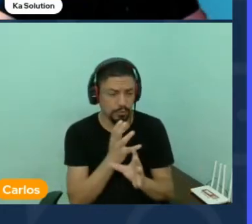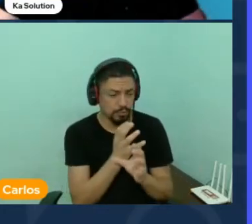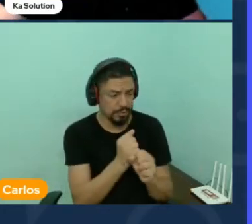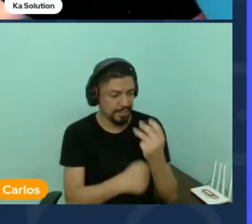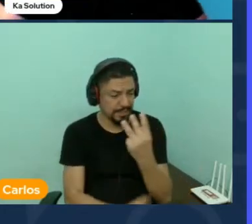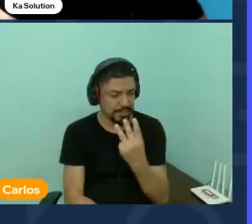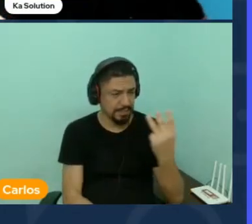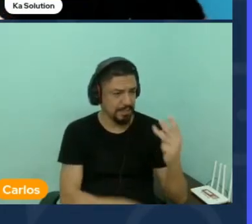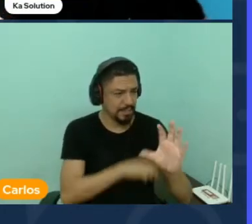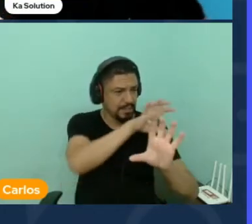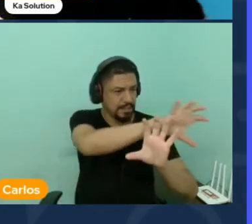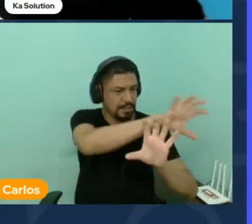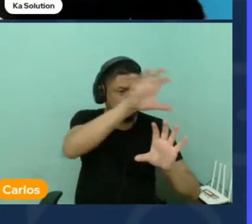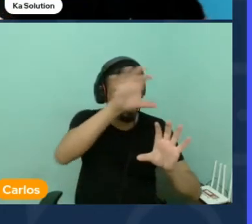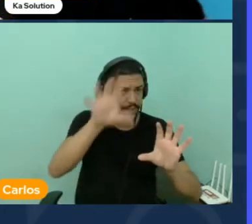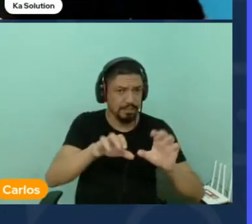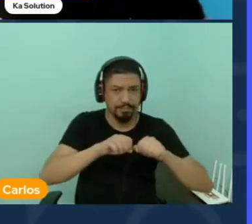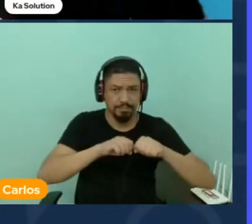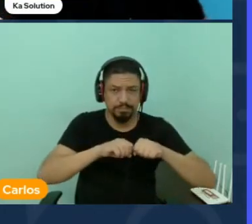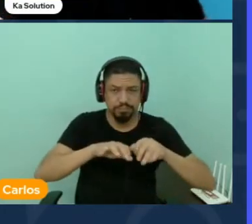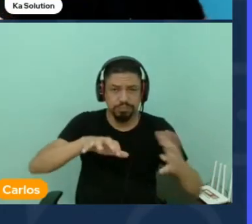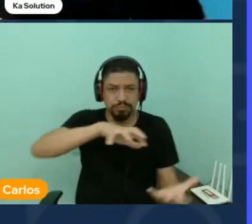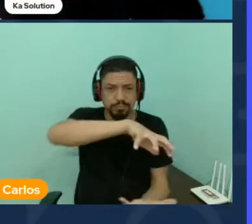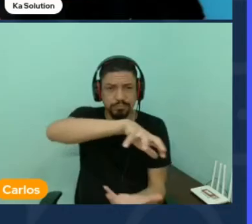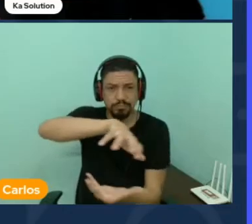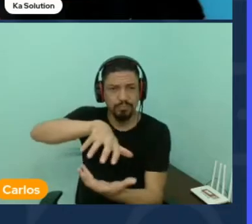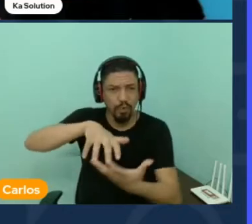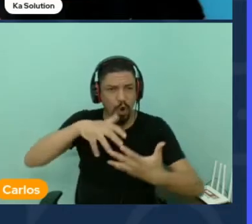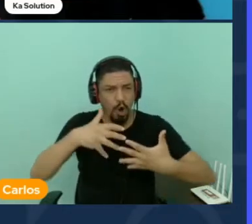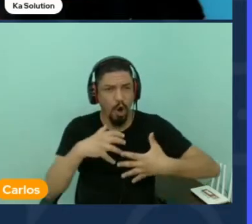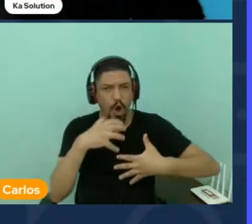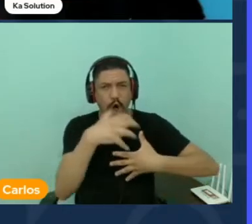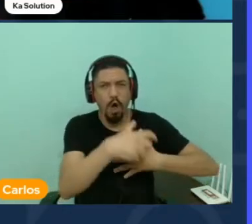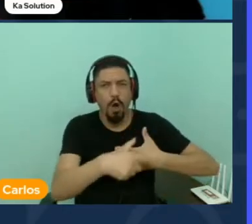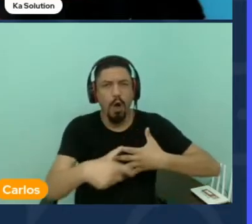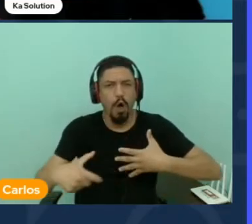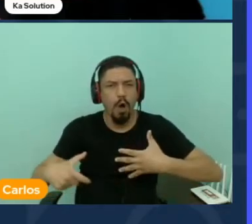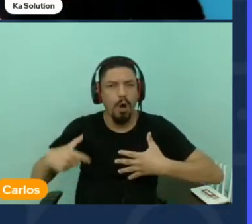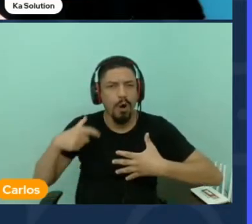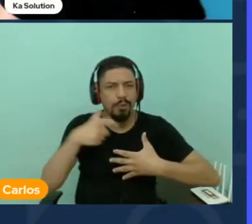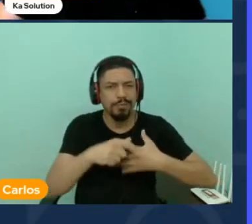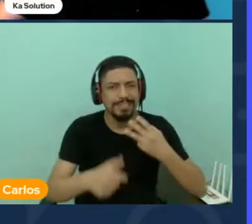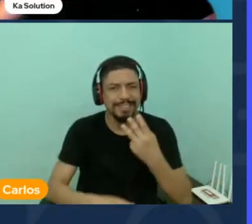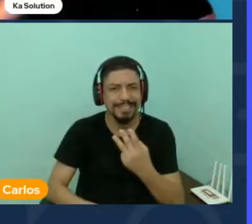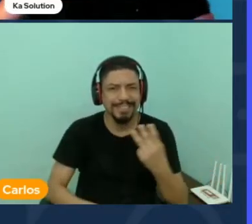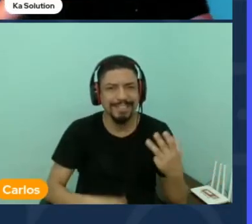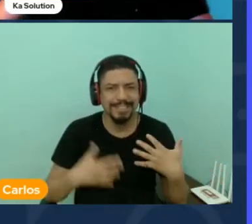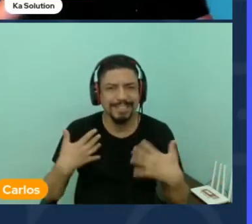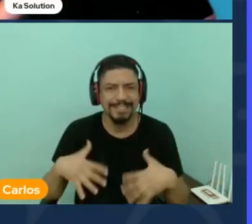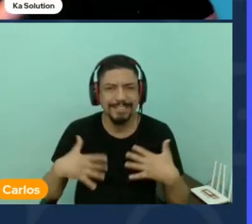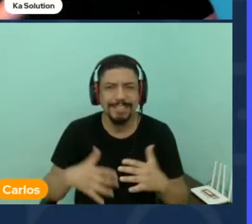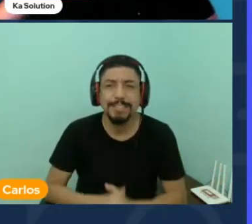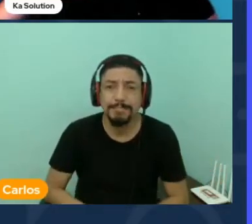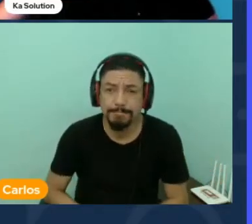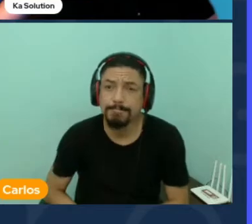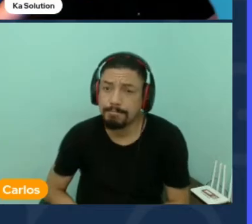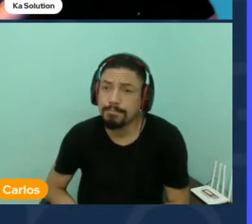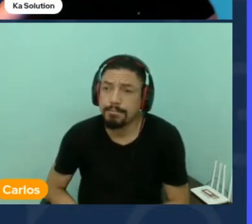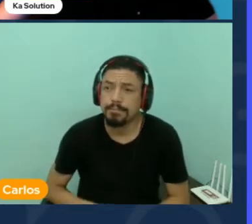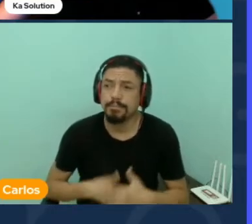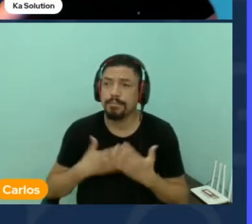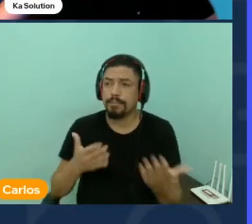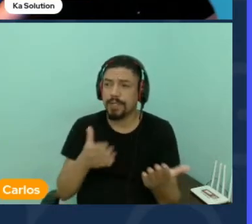33 regiões espalhadas aí ao redor do mundo. Então, pessoal, é de fato